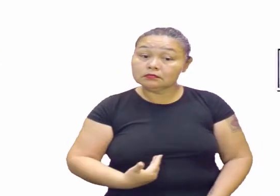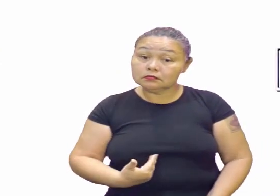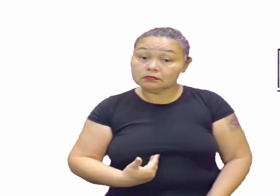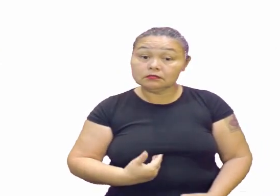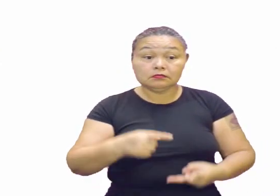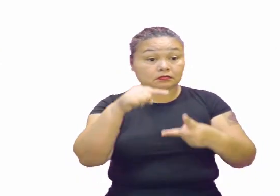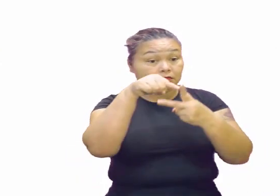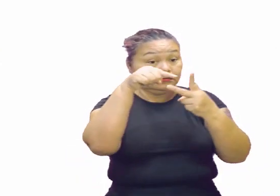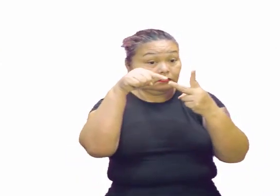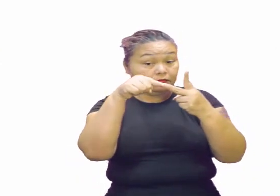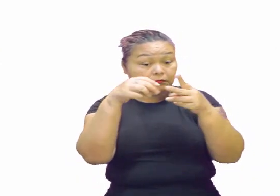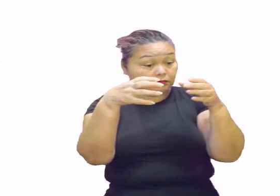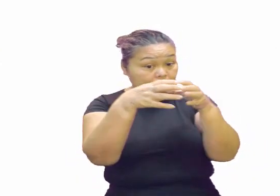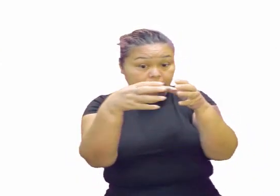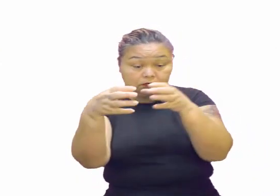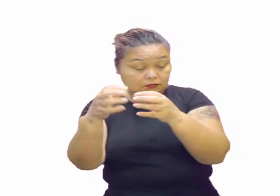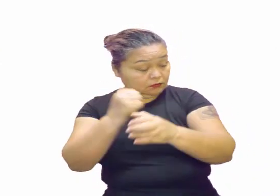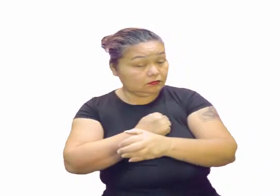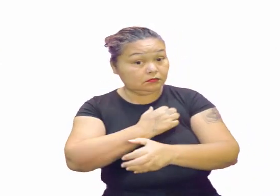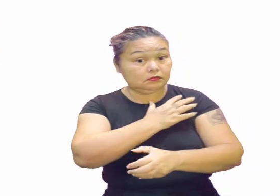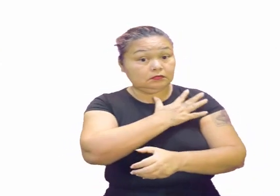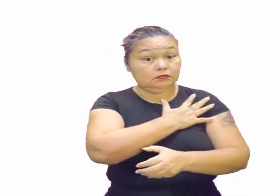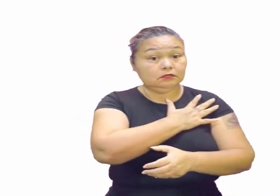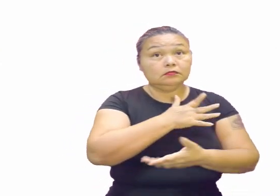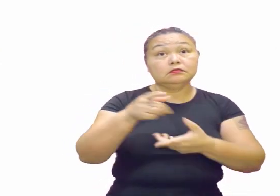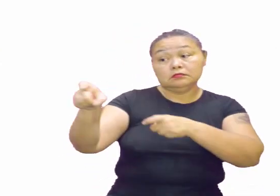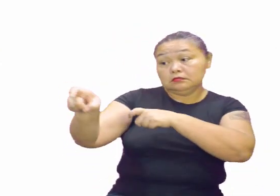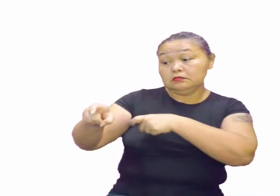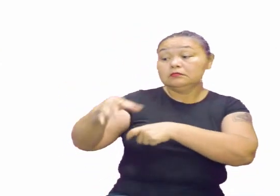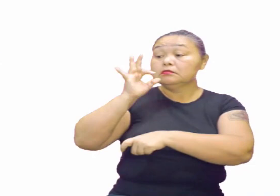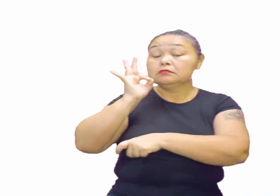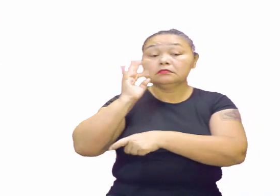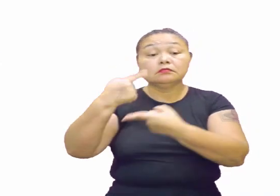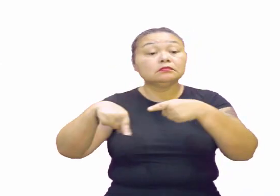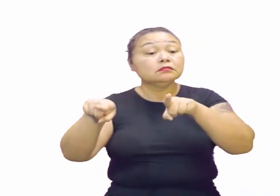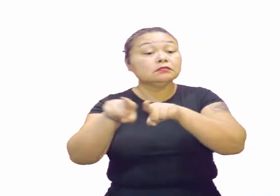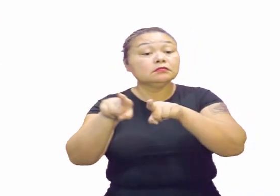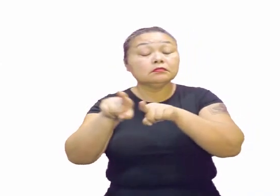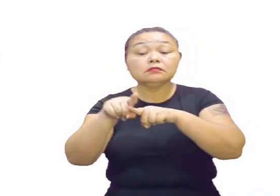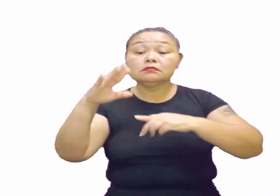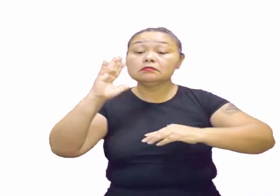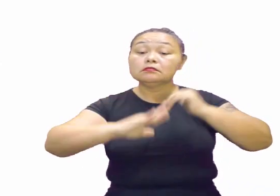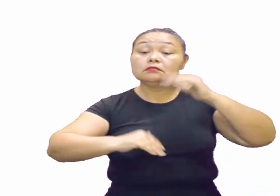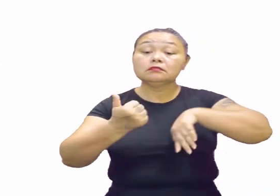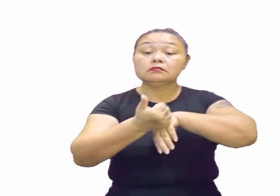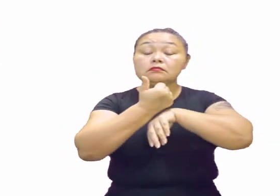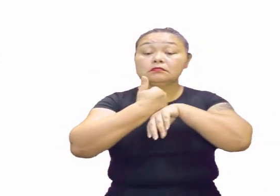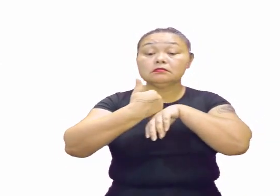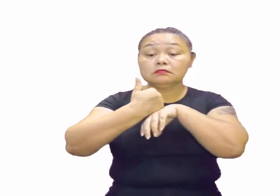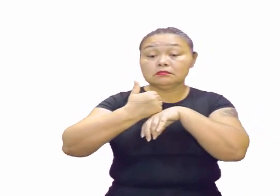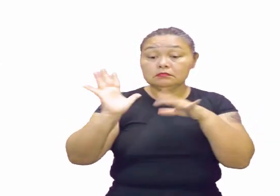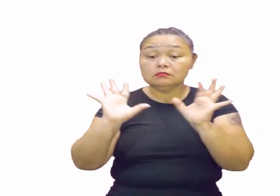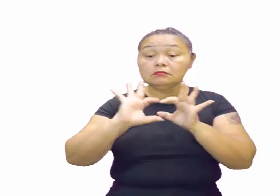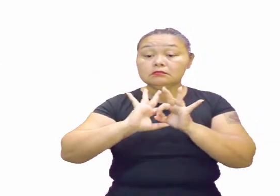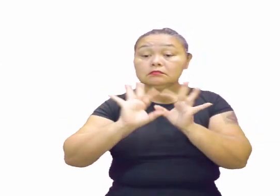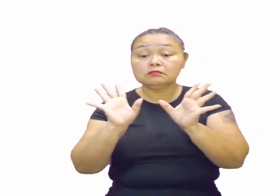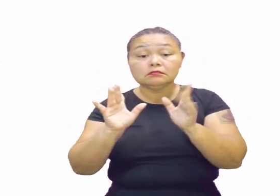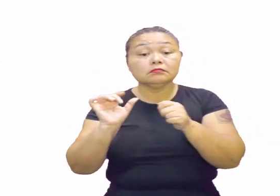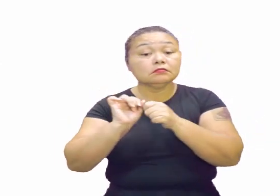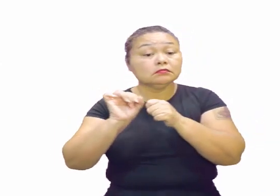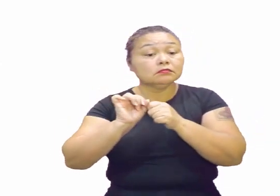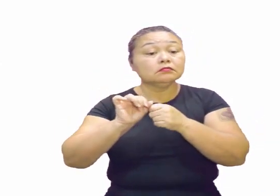grupos militares, de cafeicultores e de profissionais liberais, era liderado por